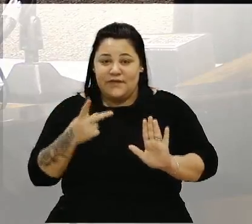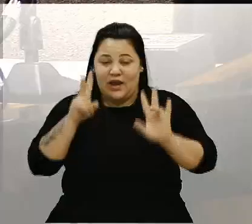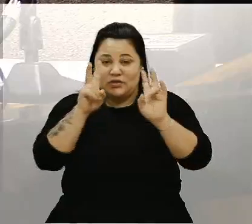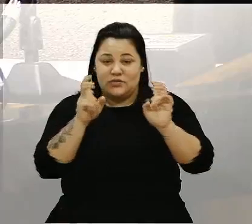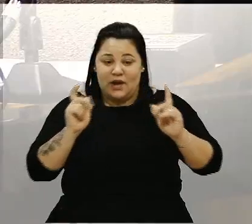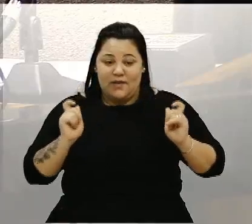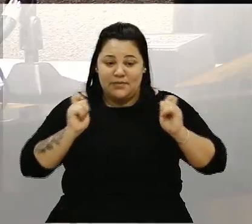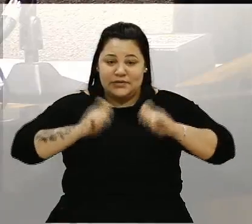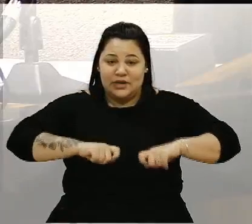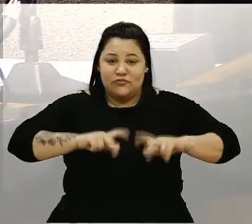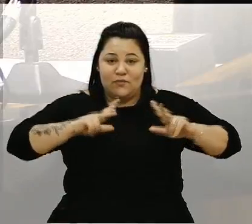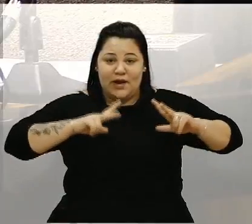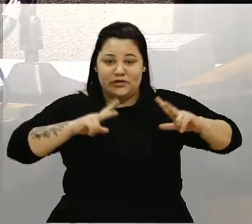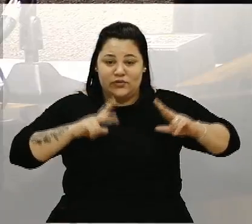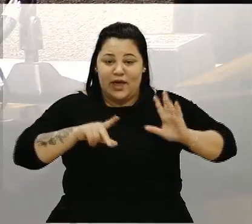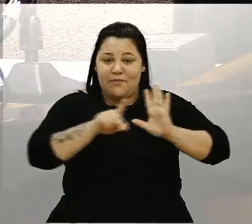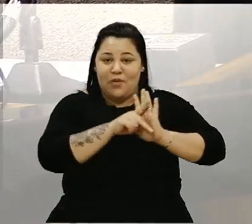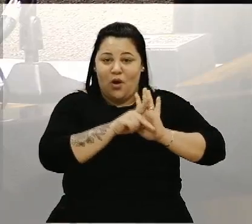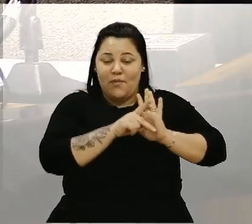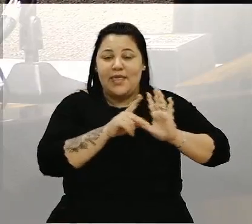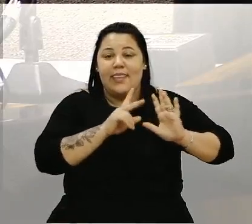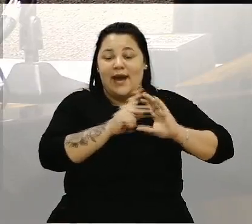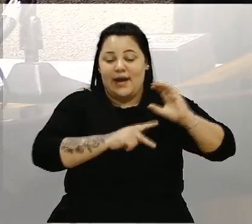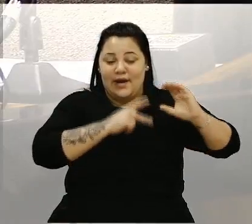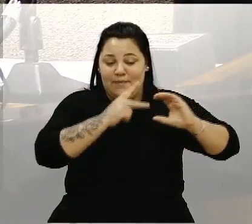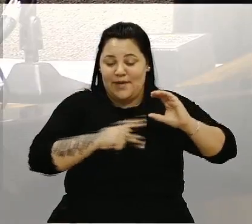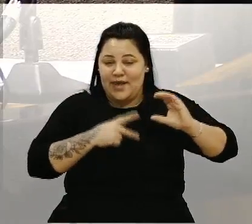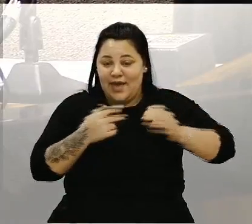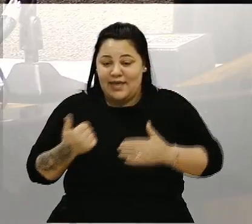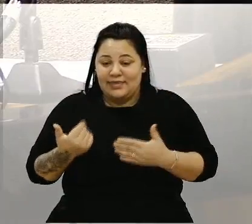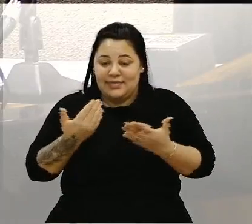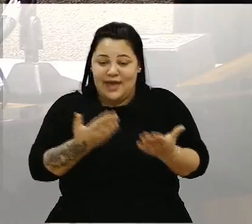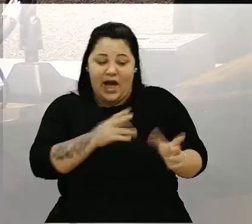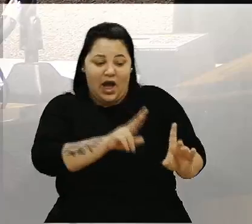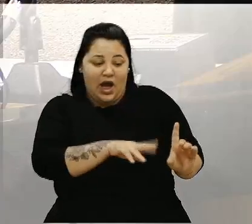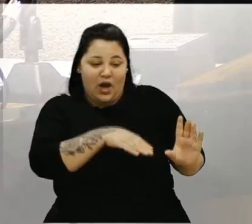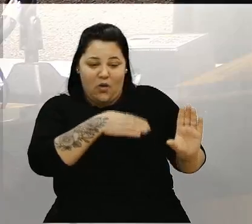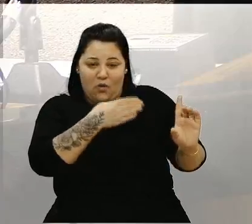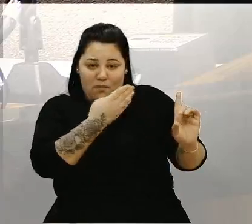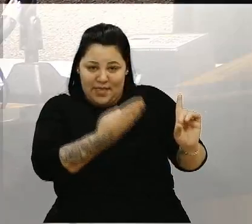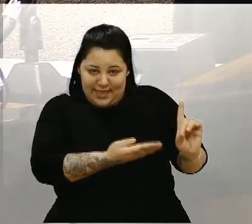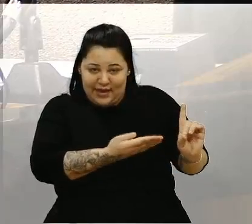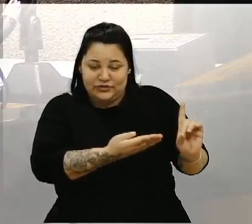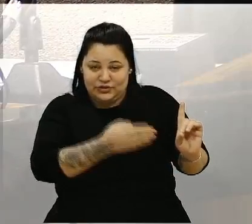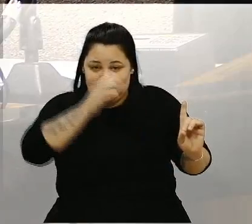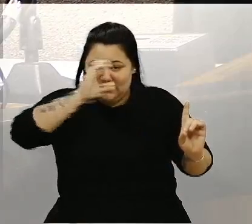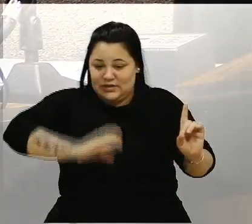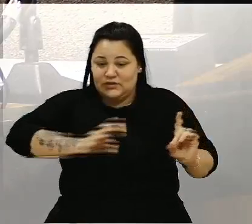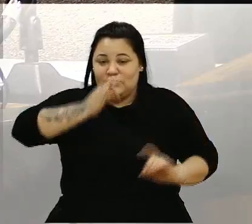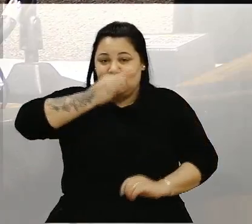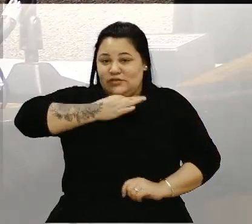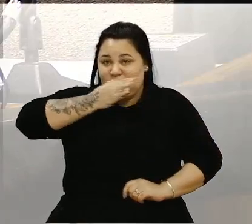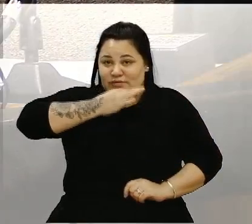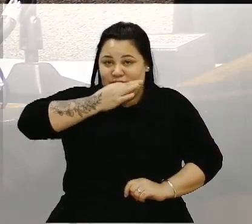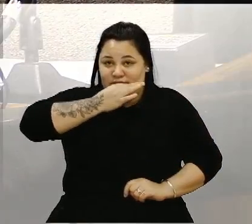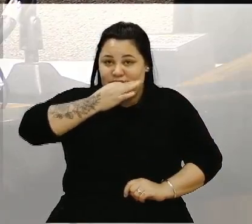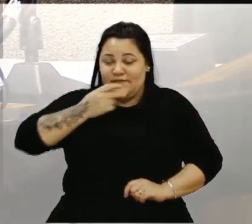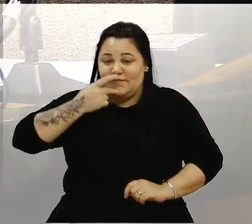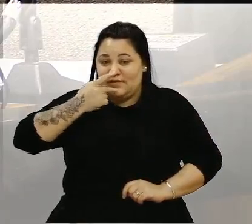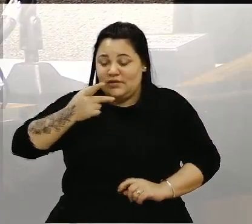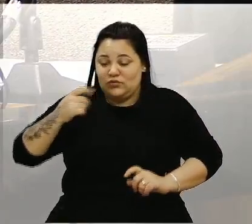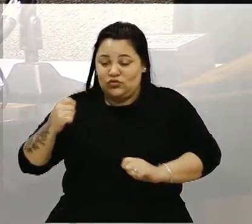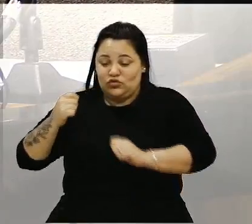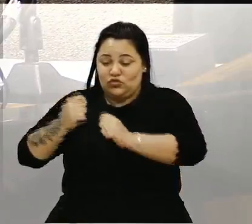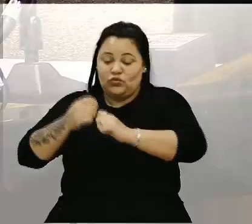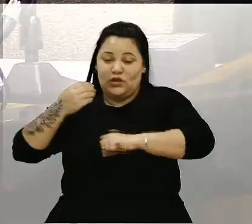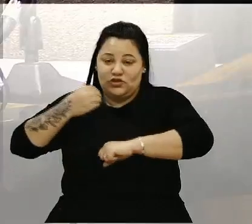competência privativa da Câmara Municipal a concessão de título de cidadão caxiense, mediante a propositura